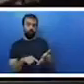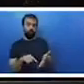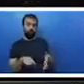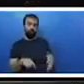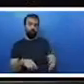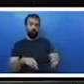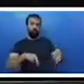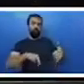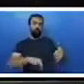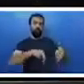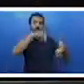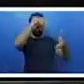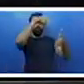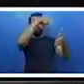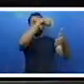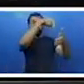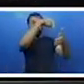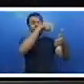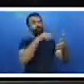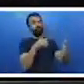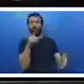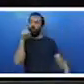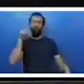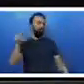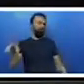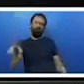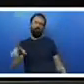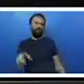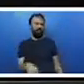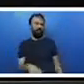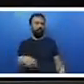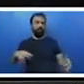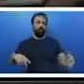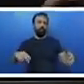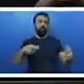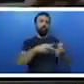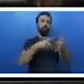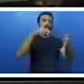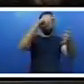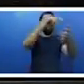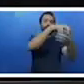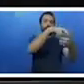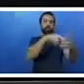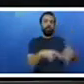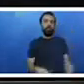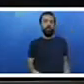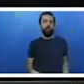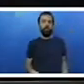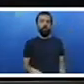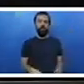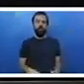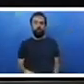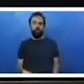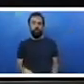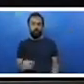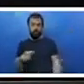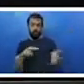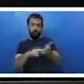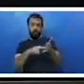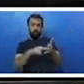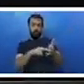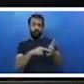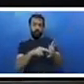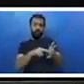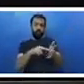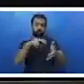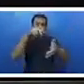e tentasse saltar lá em cima, seria talvez meio difícil dele conseguir alcançar lá. Então, ele utiliza esse impulso na parede, coloca os 2 pés na parede para